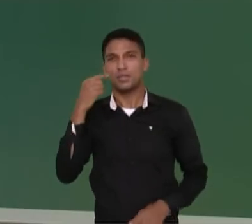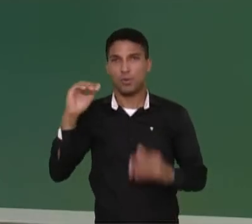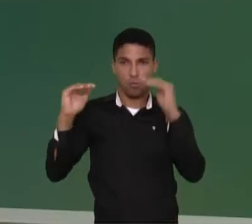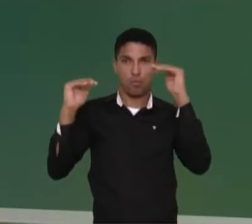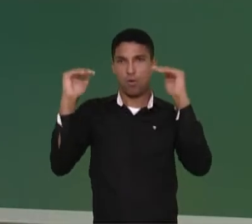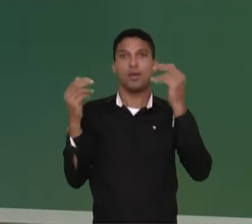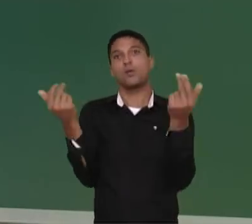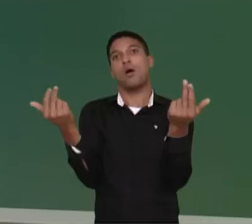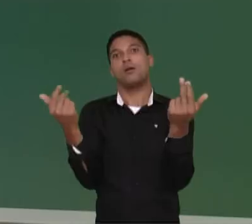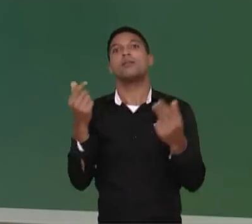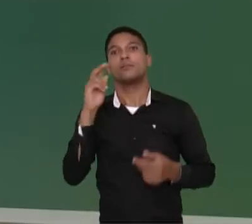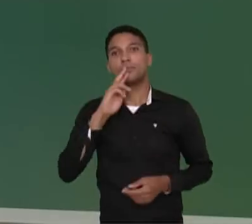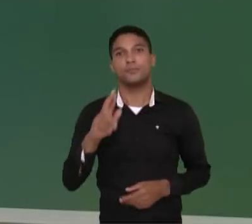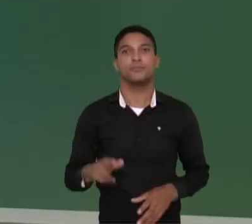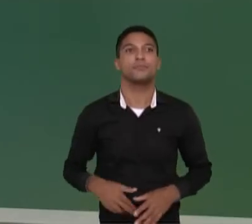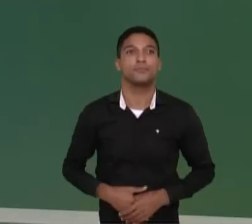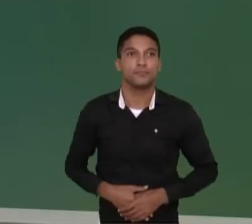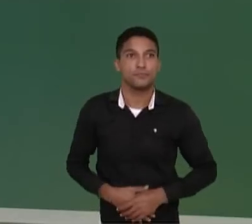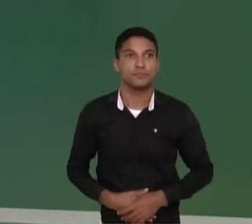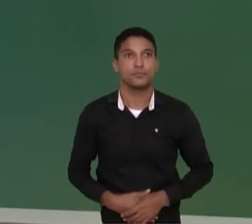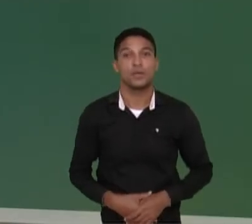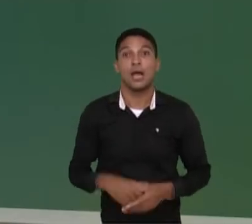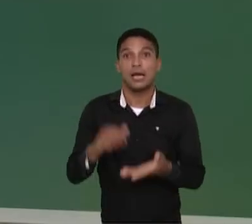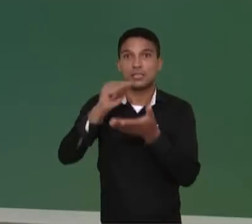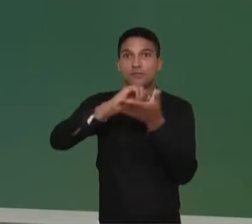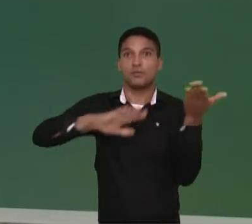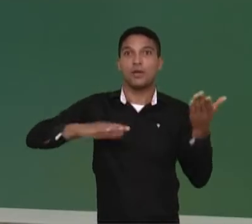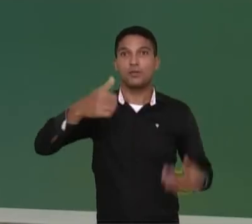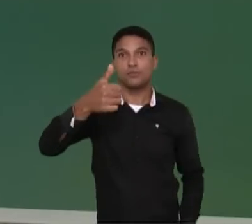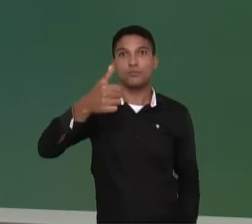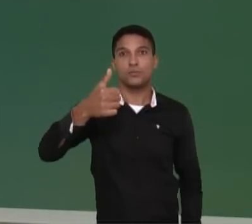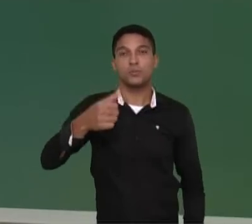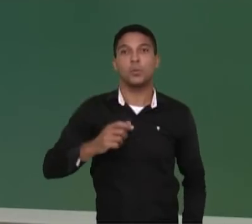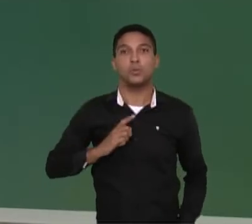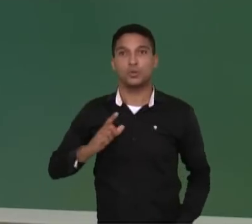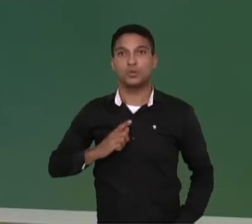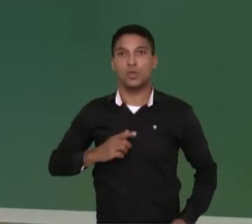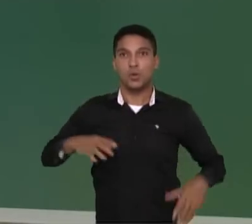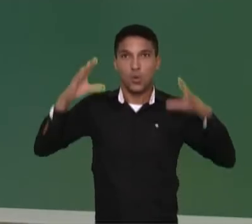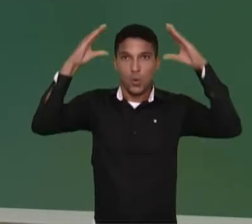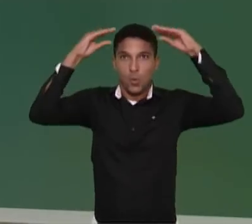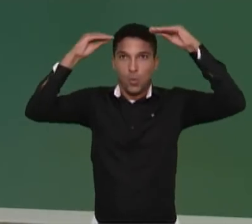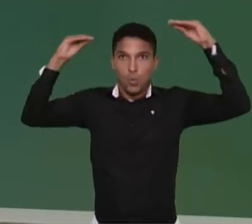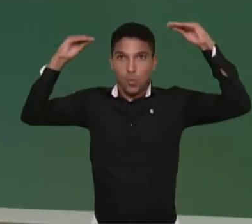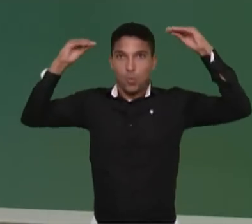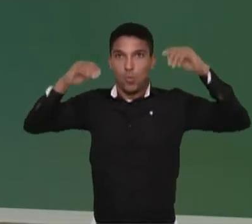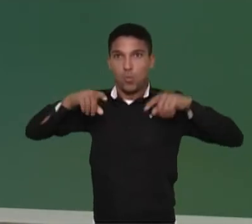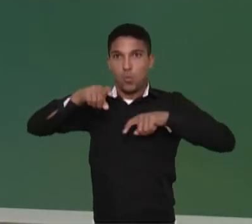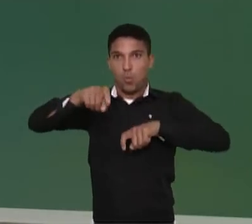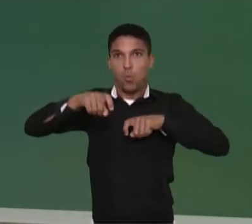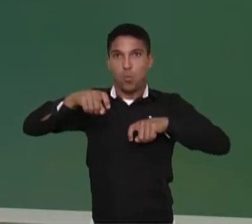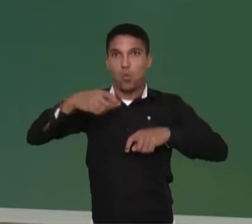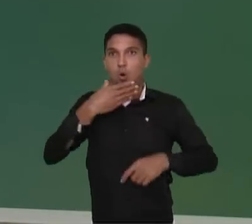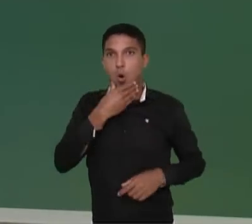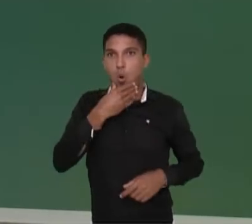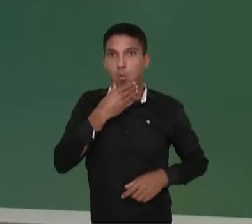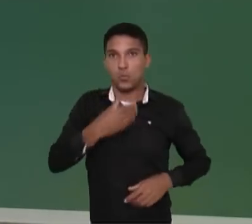Exercício número 1. No quintal da casa de um fazendeiro, existe uma árvore que corre o risco de